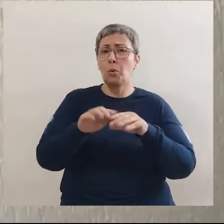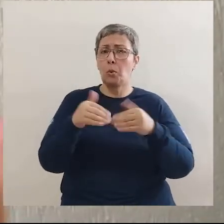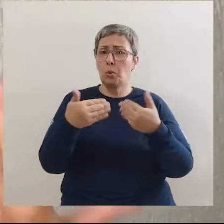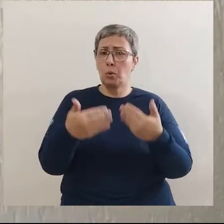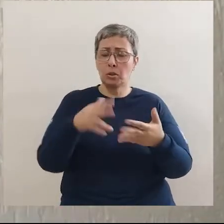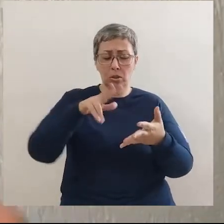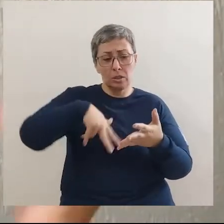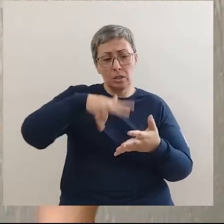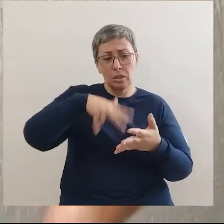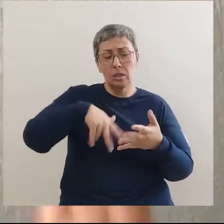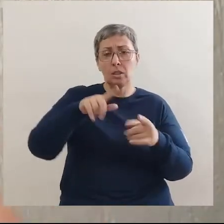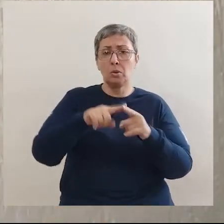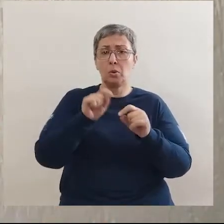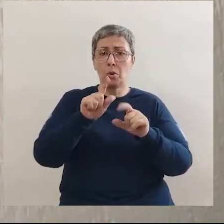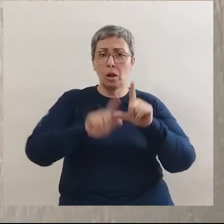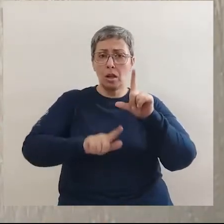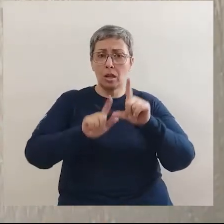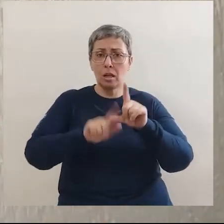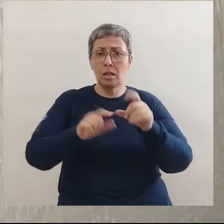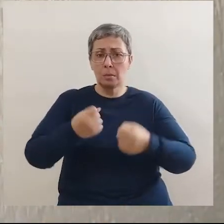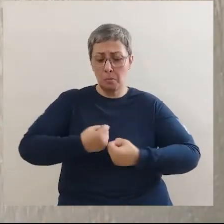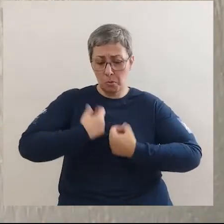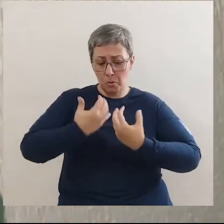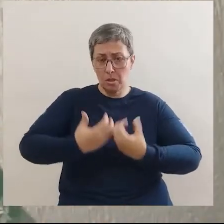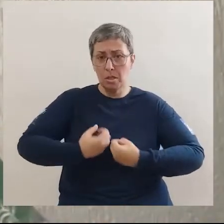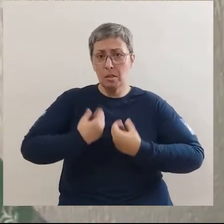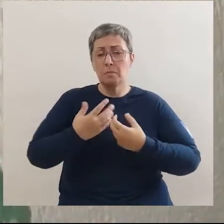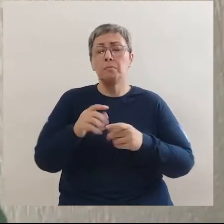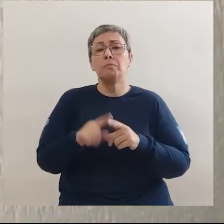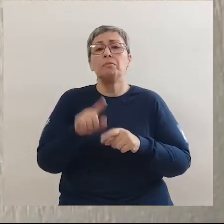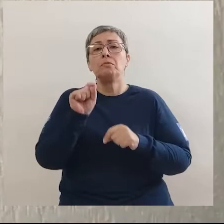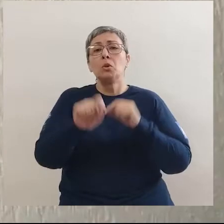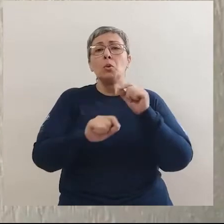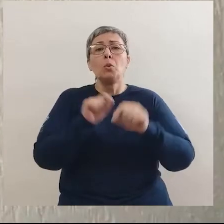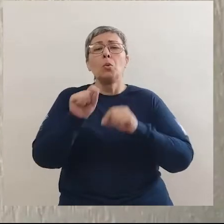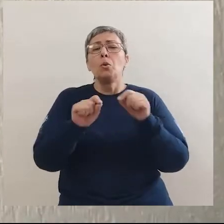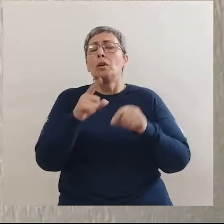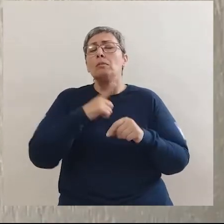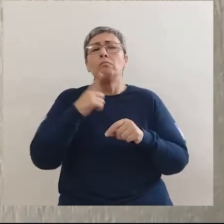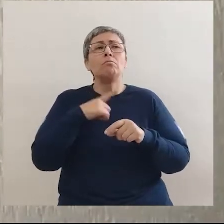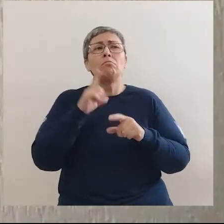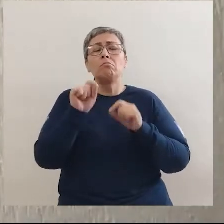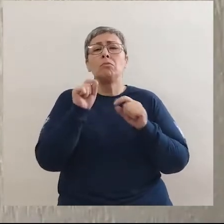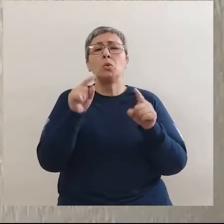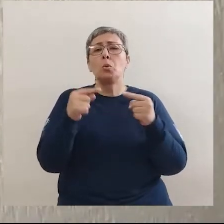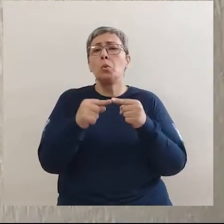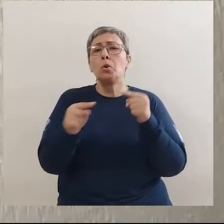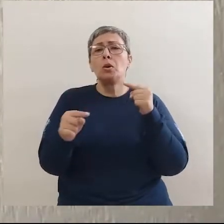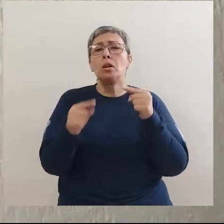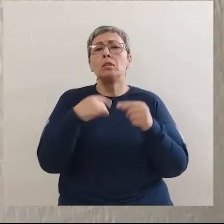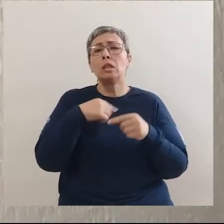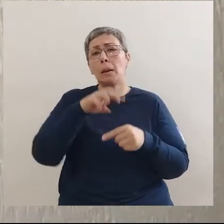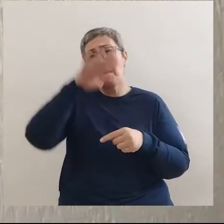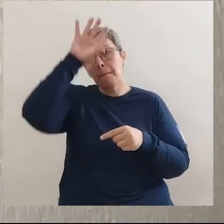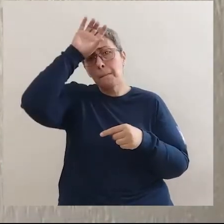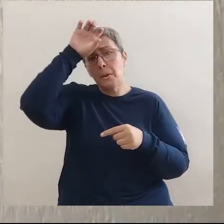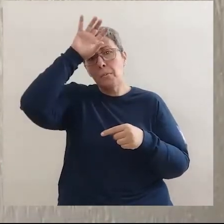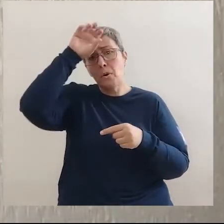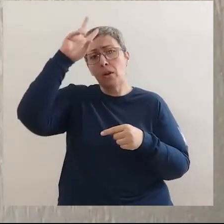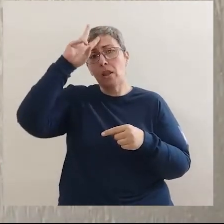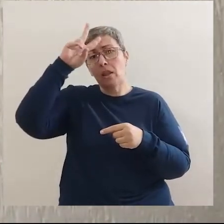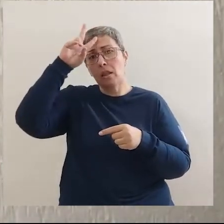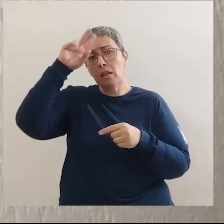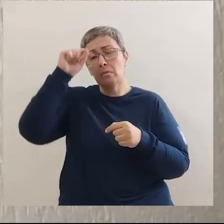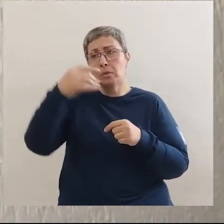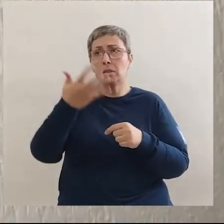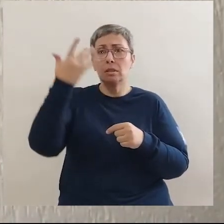ali, né, na letra, na composição do repente, o que será que ele tem a ver aí com as memórias e lembranças, que também eu falei no comecinho do